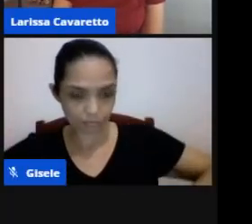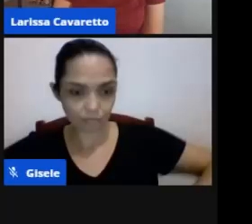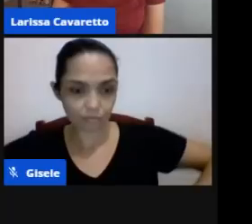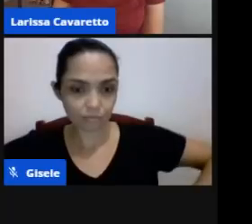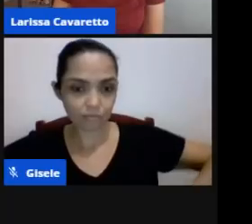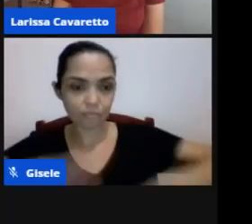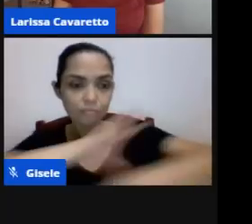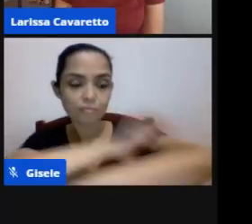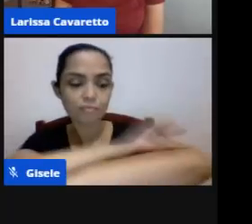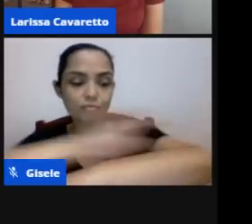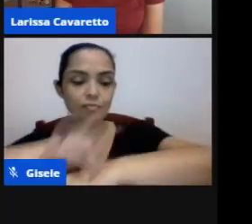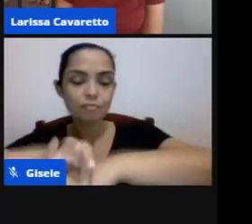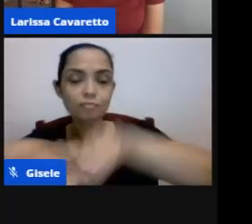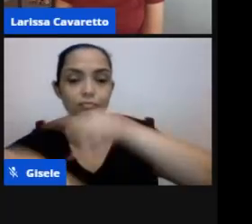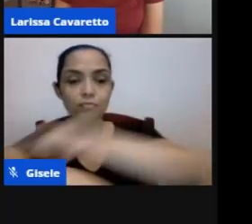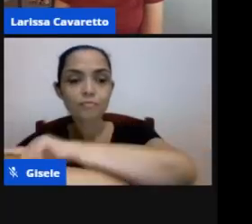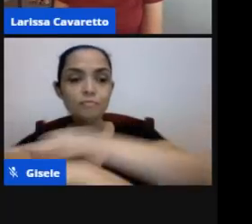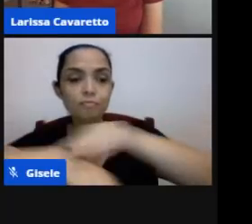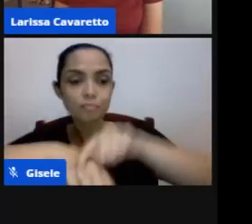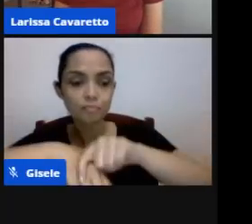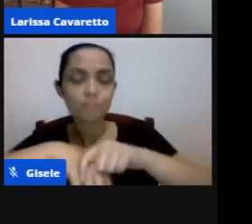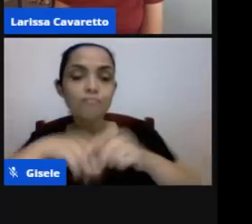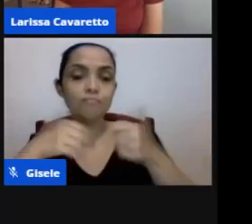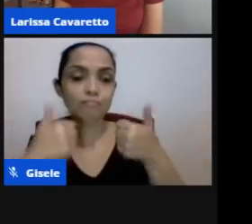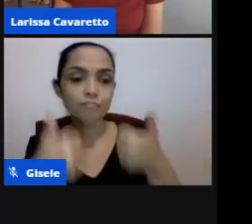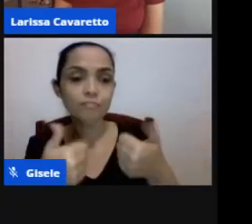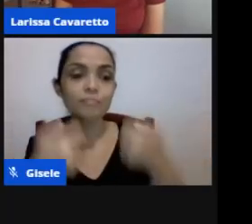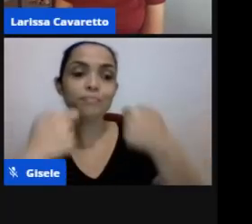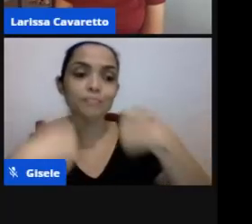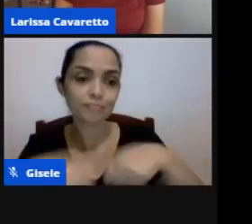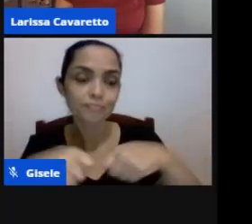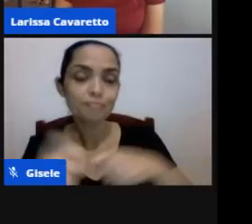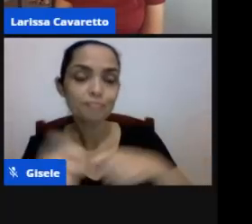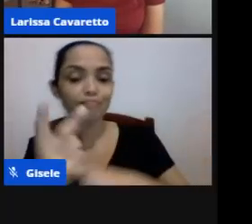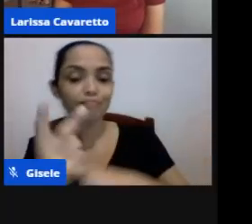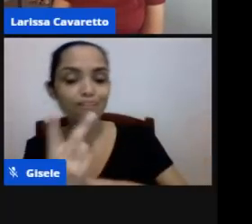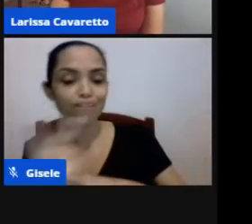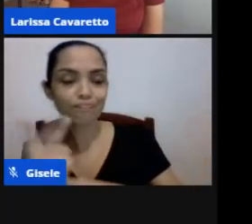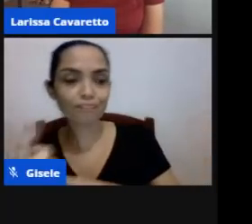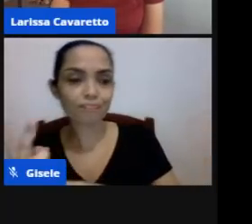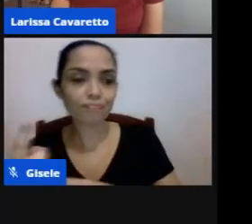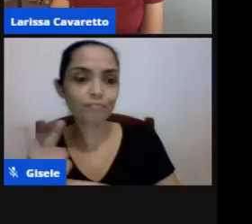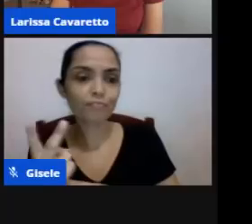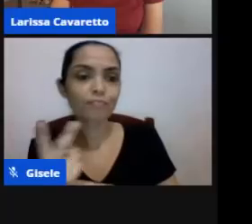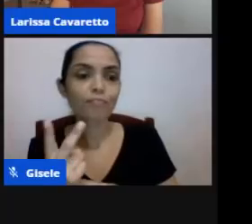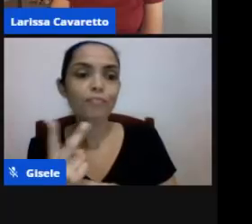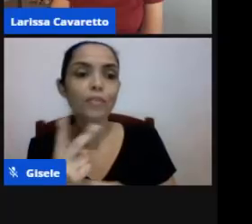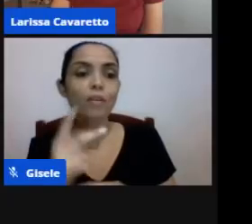Essa pessoa, então, que vai chegar a menos de 1,5 metro, precisa estar com esses EPIs.